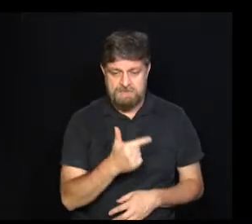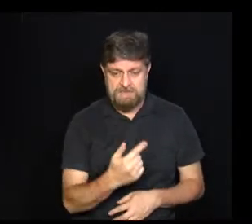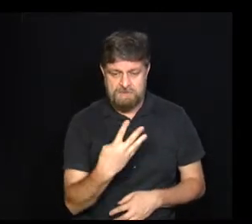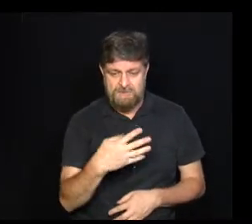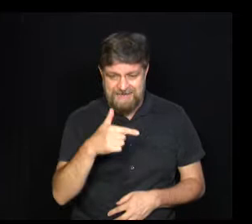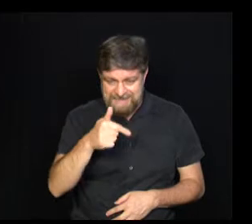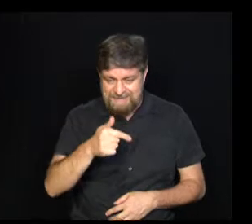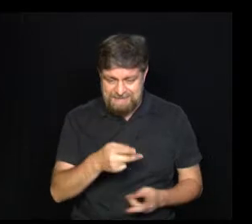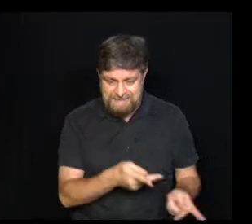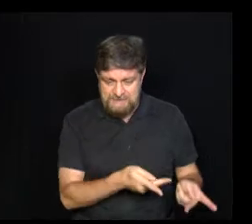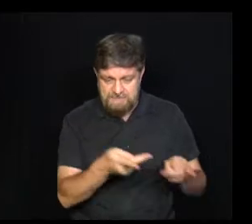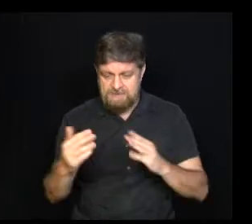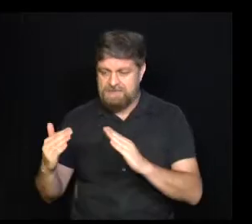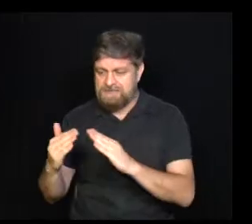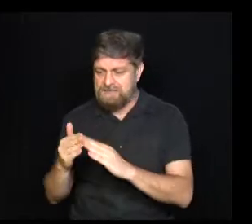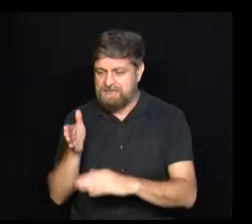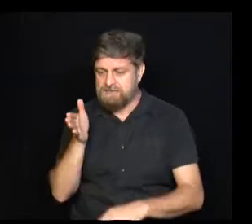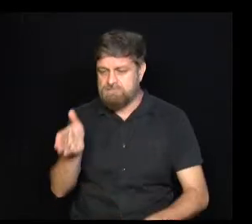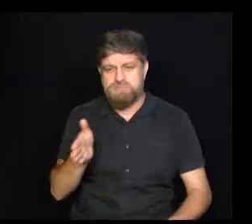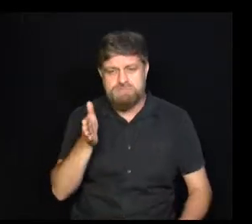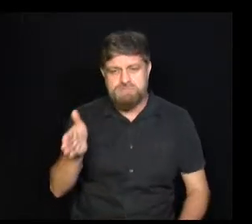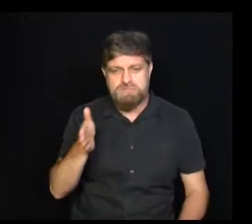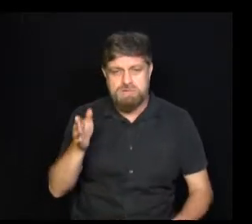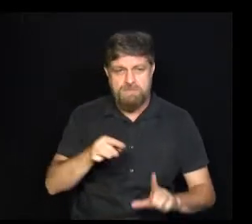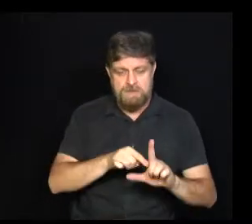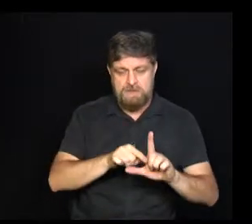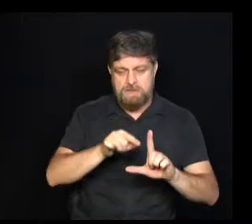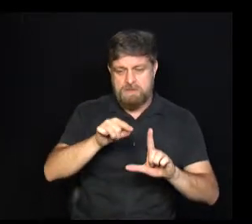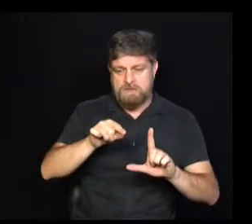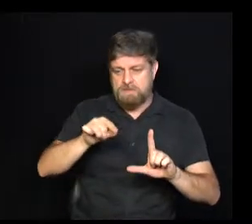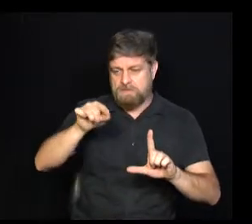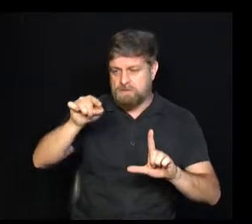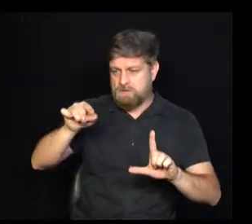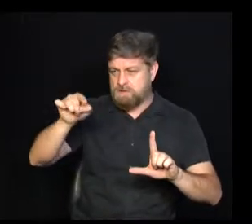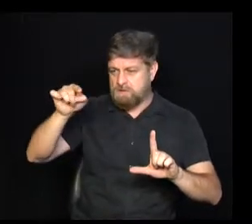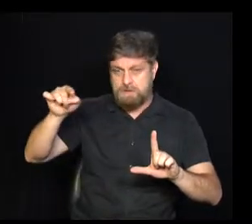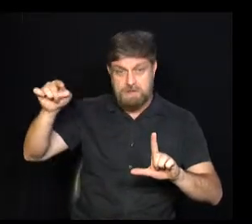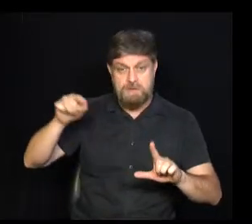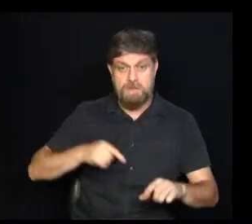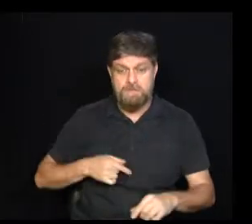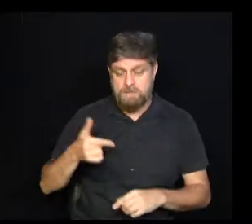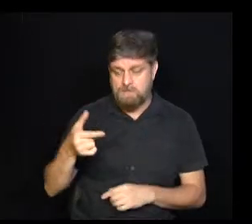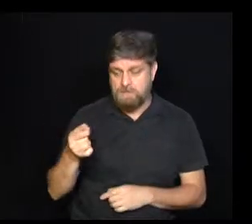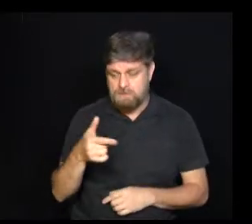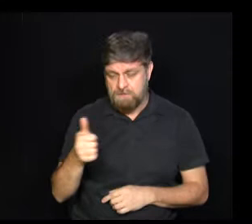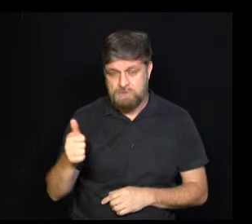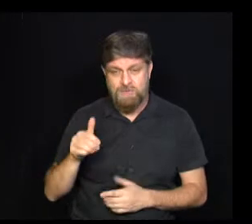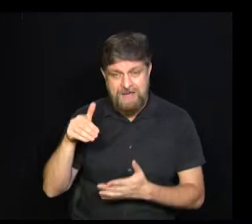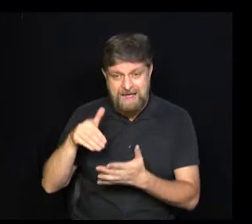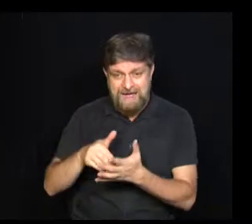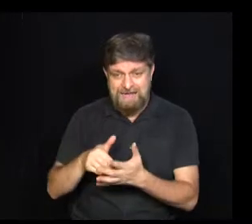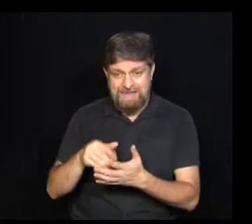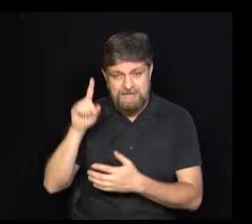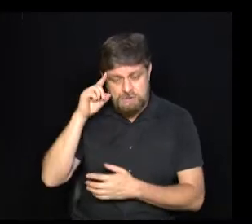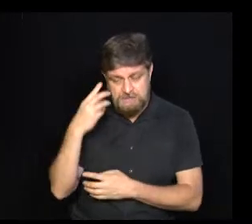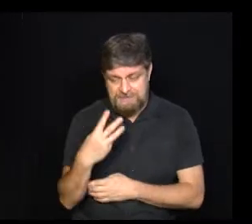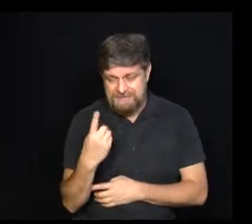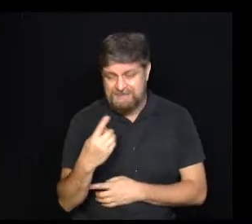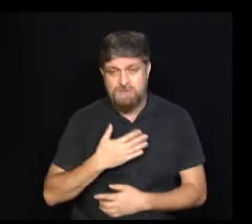isso vem só num crescendo. Agora, no ano de 2021, até 31 de agosto, nós tivemos